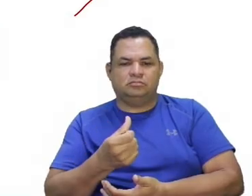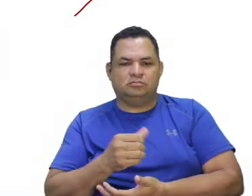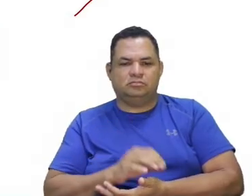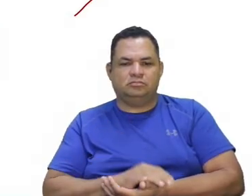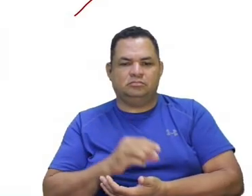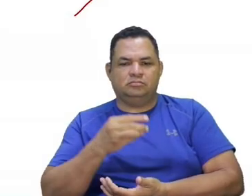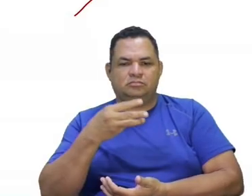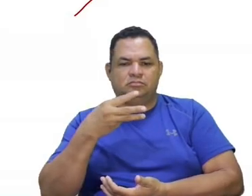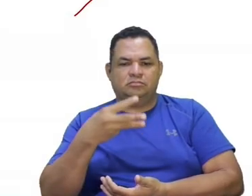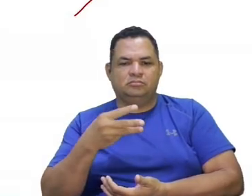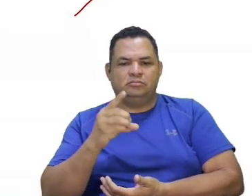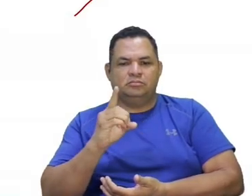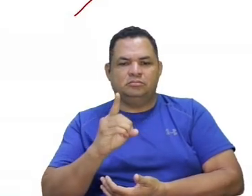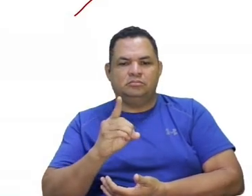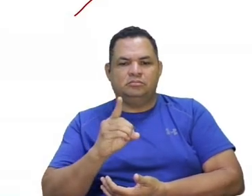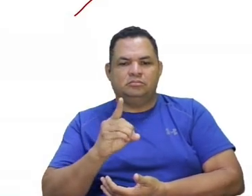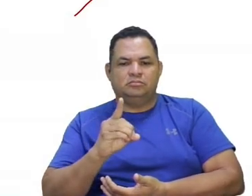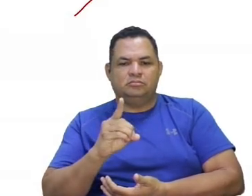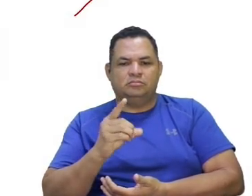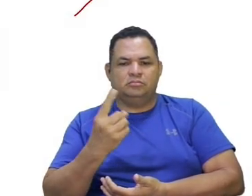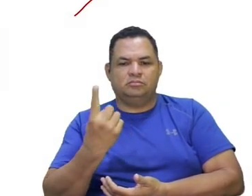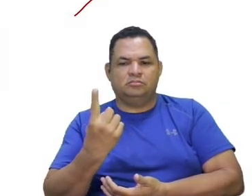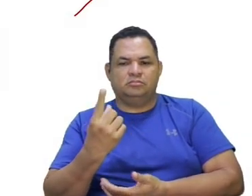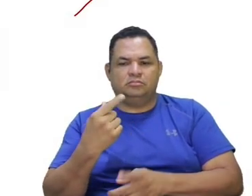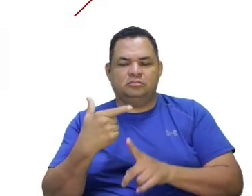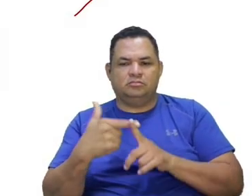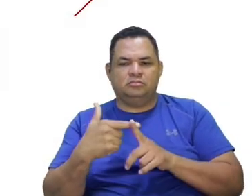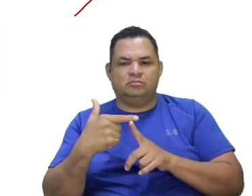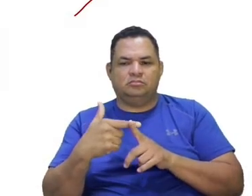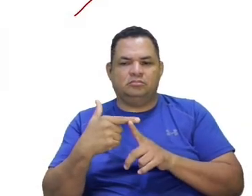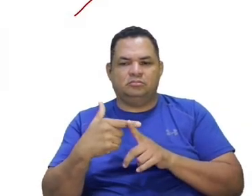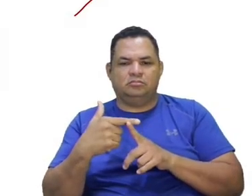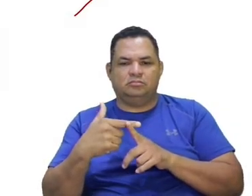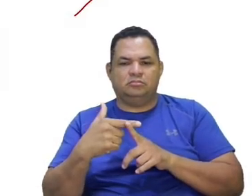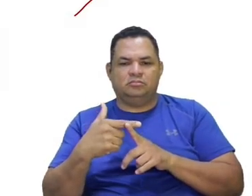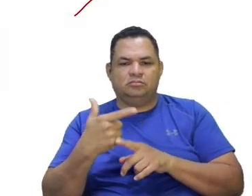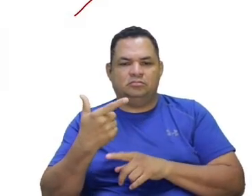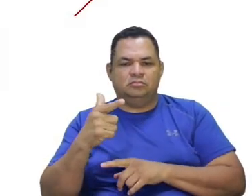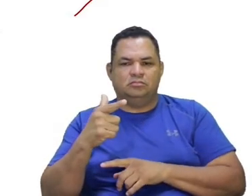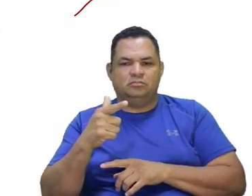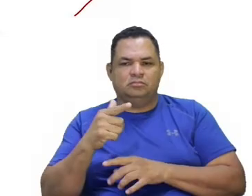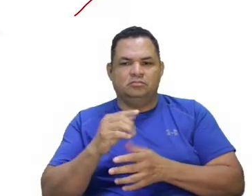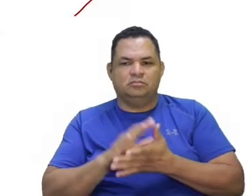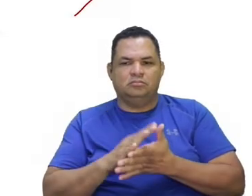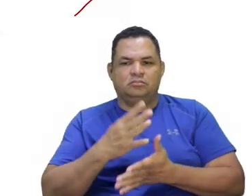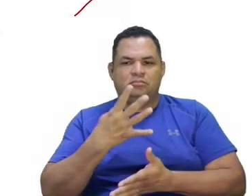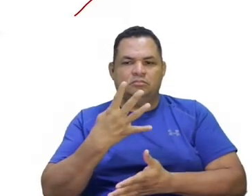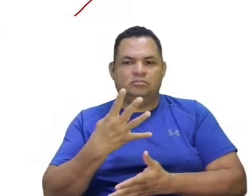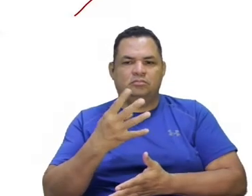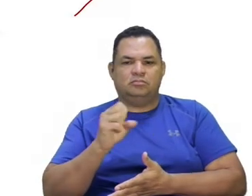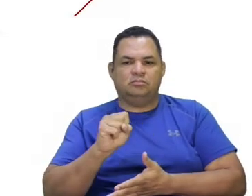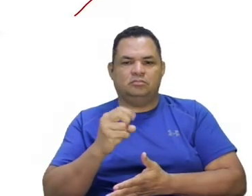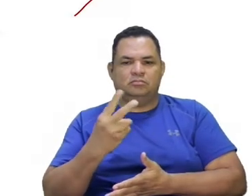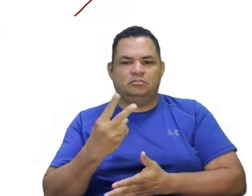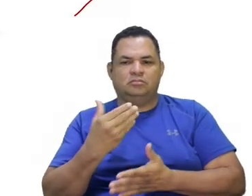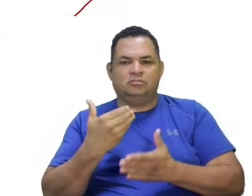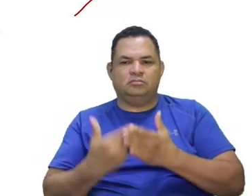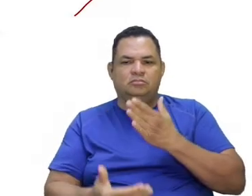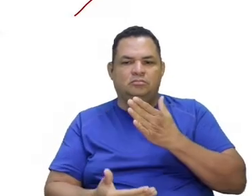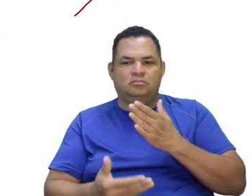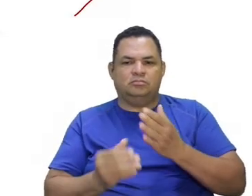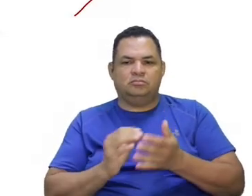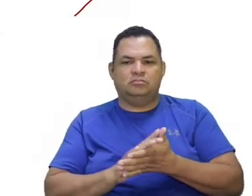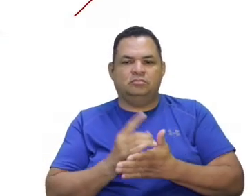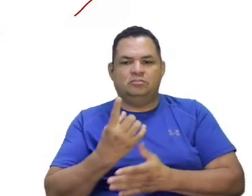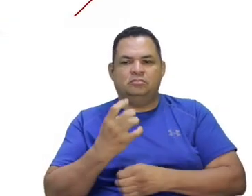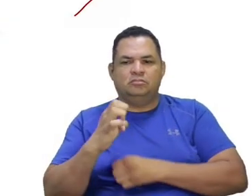3P6 e 3D1. Por quê? Porque ele não tem mais o 4S2 e aqui ele perdeu